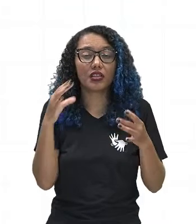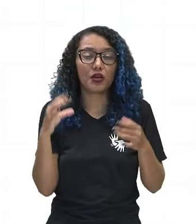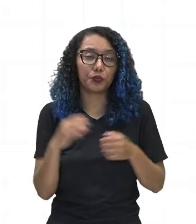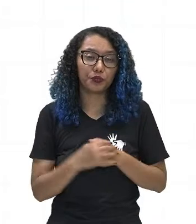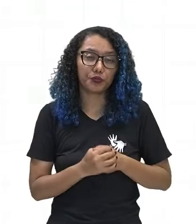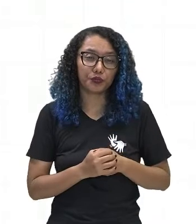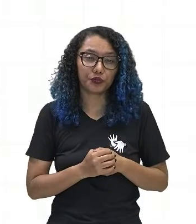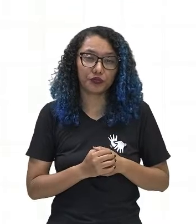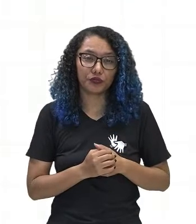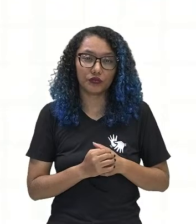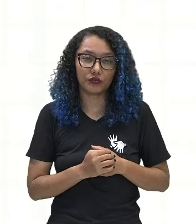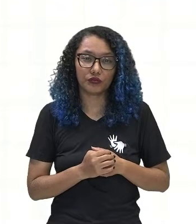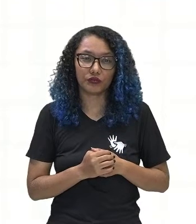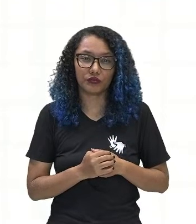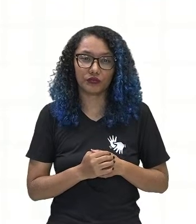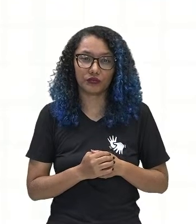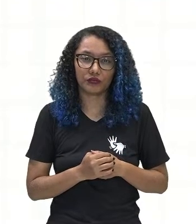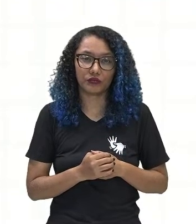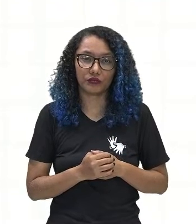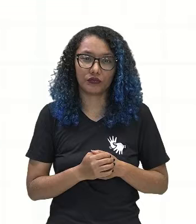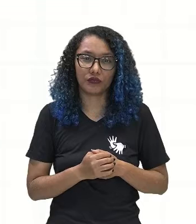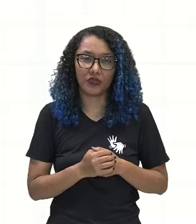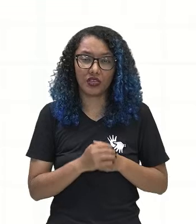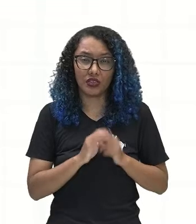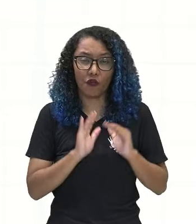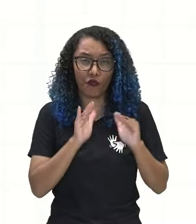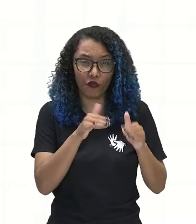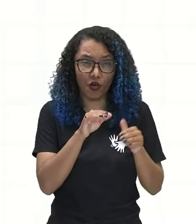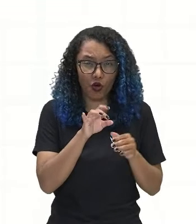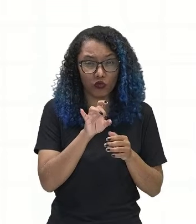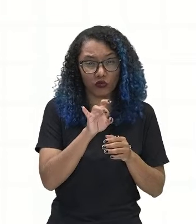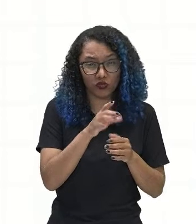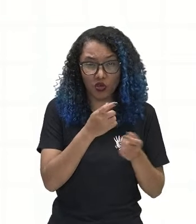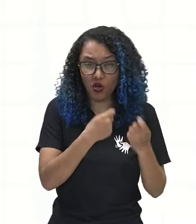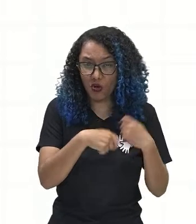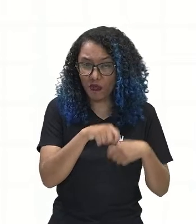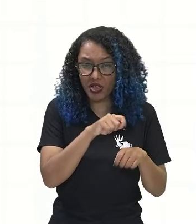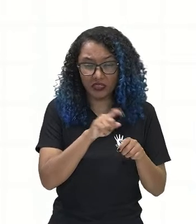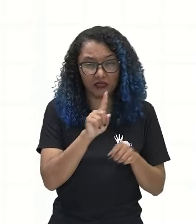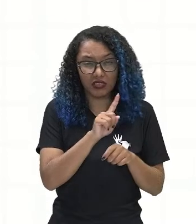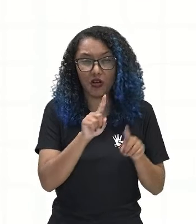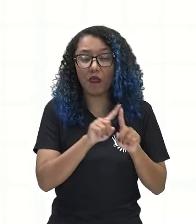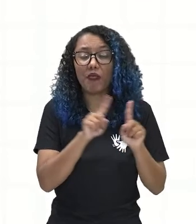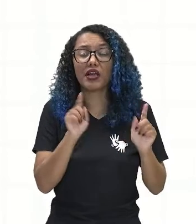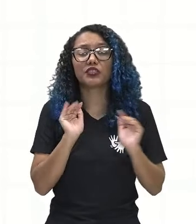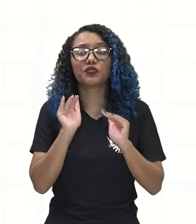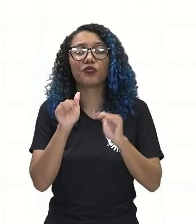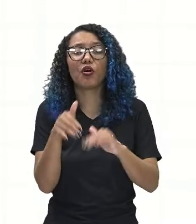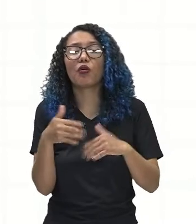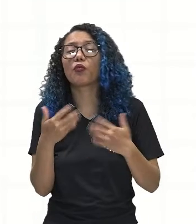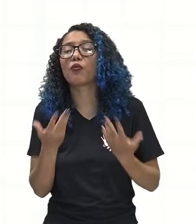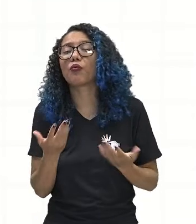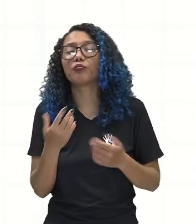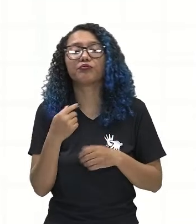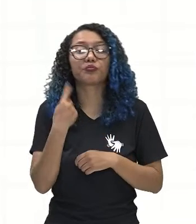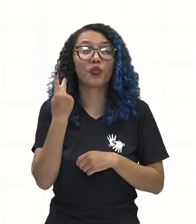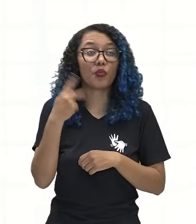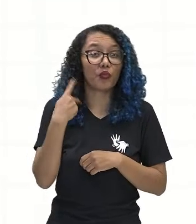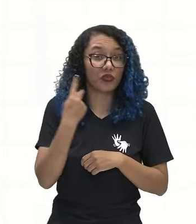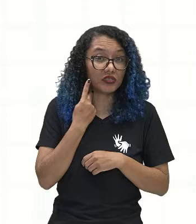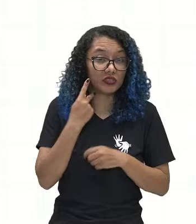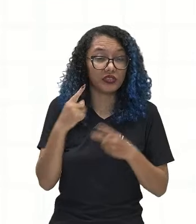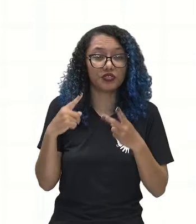ela não está ligada ao comércio em si, mas principalmente a questões, por exemplo, como